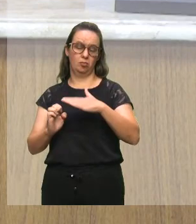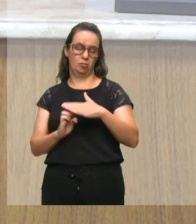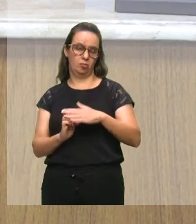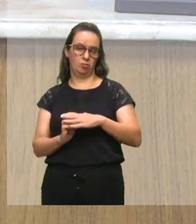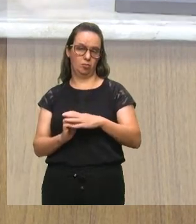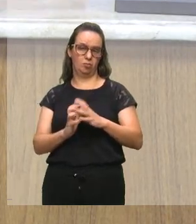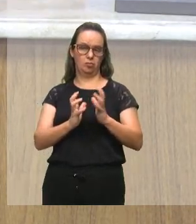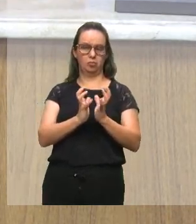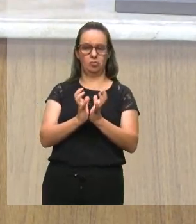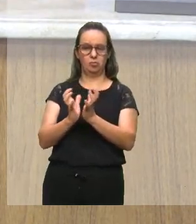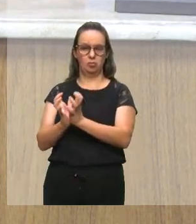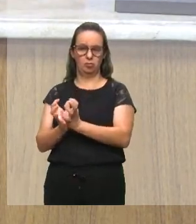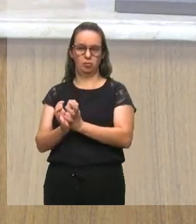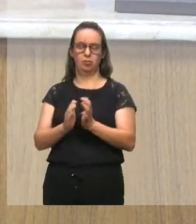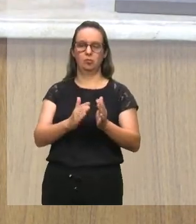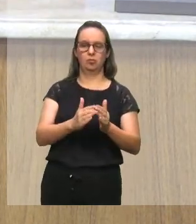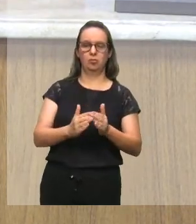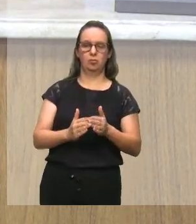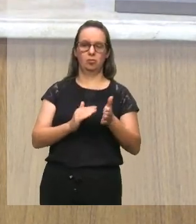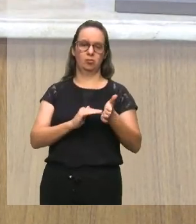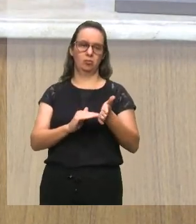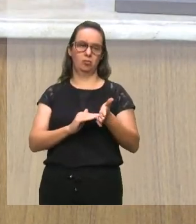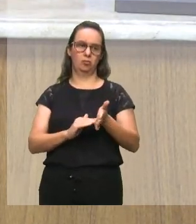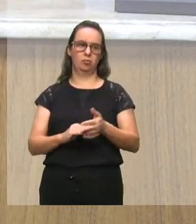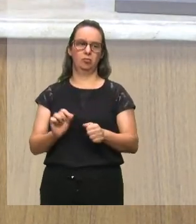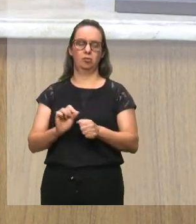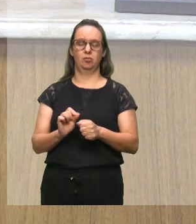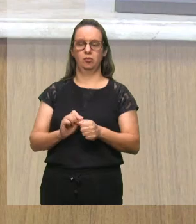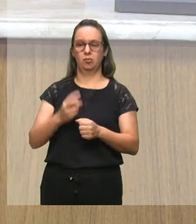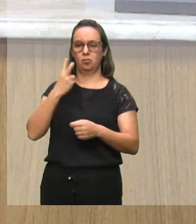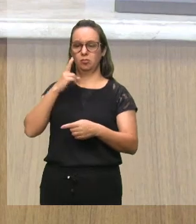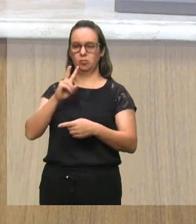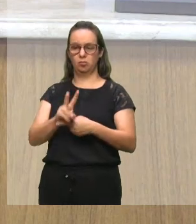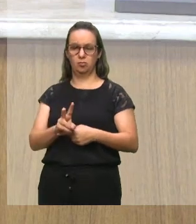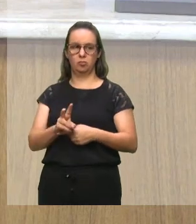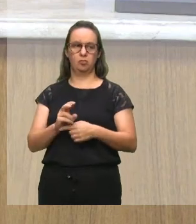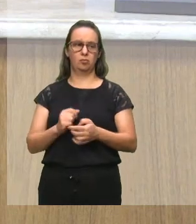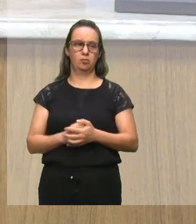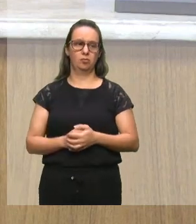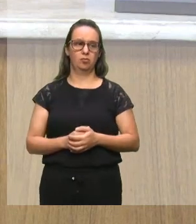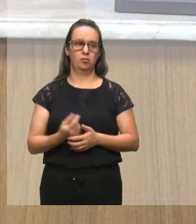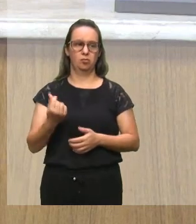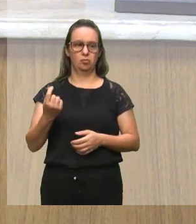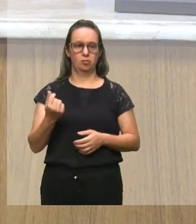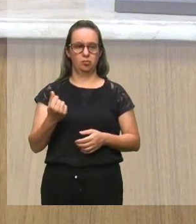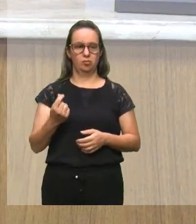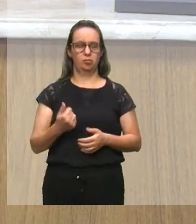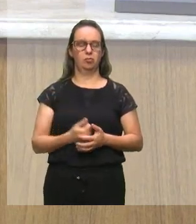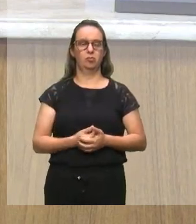à secretaria e a secretaria faz a gestão do recurso.